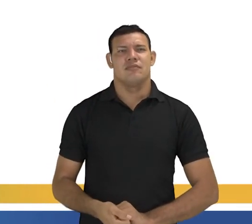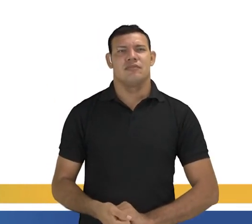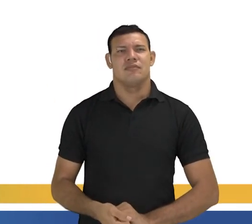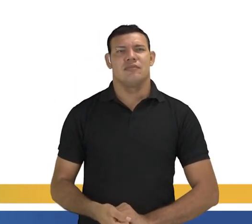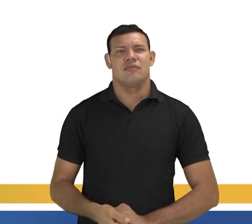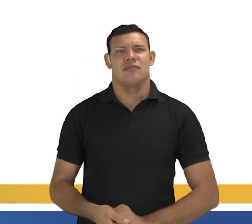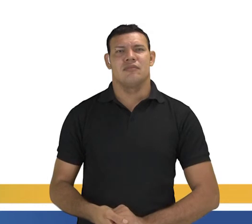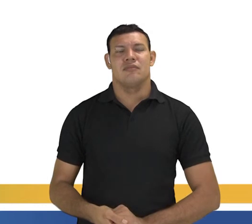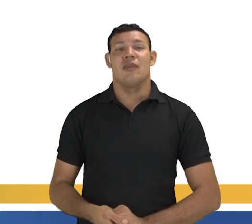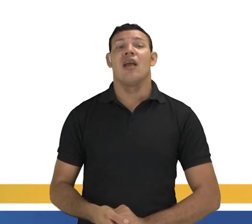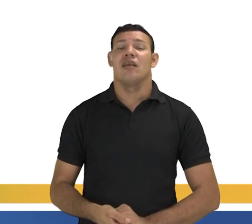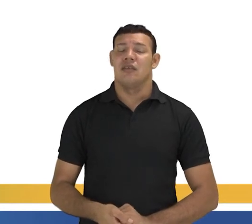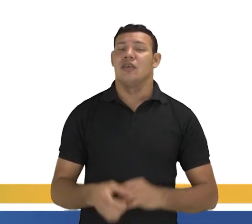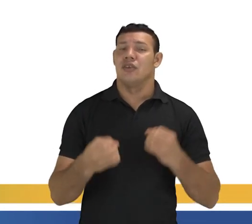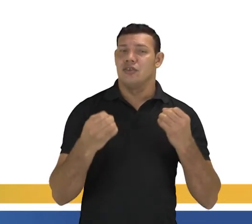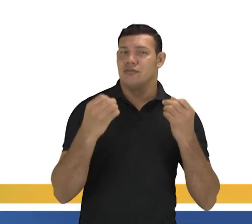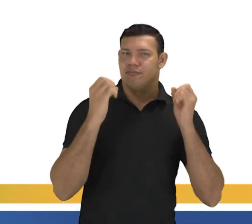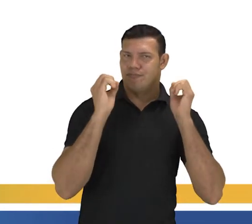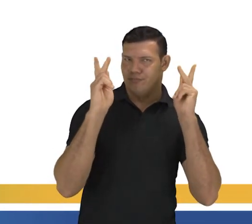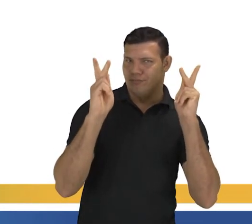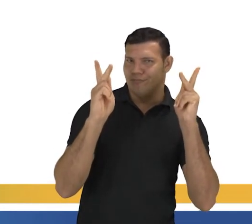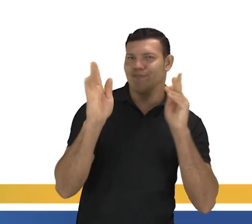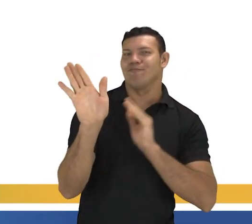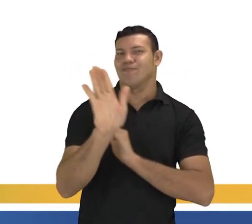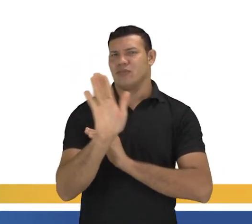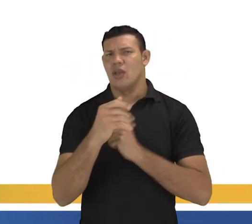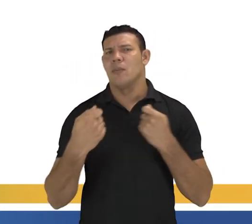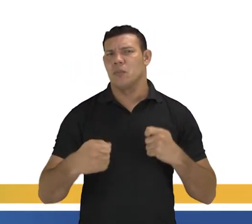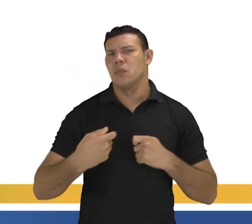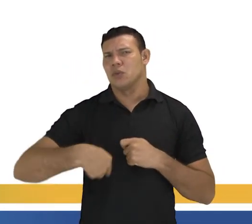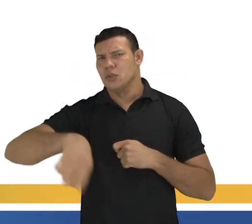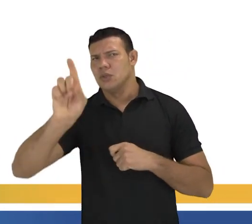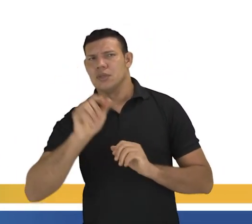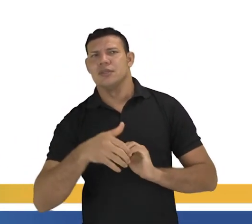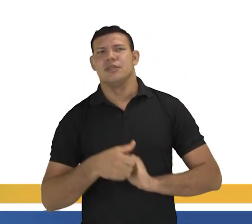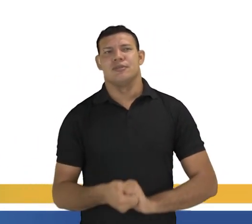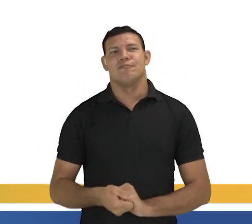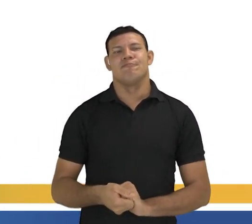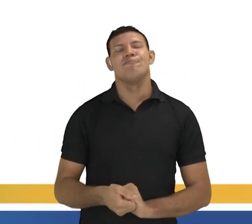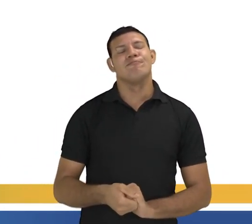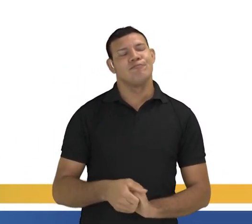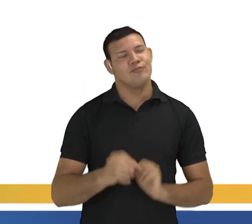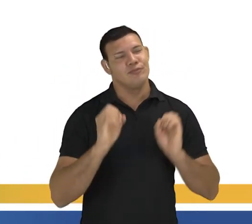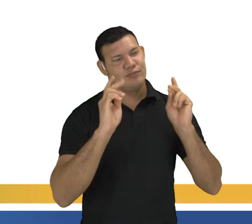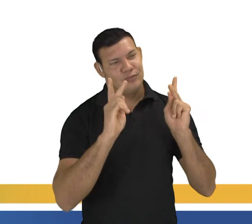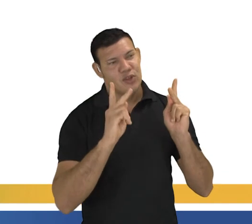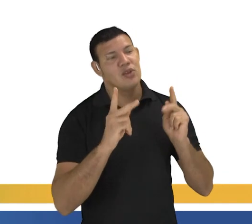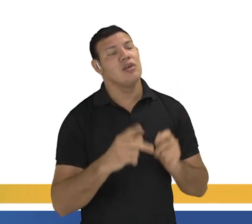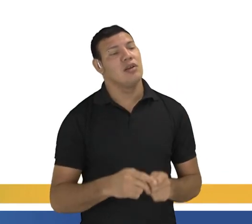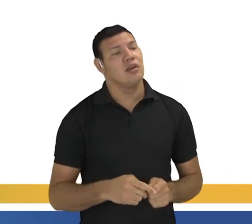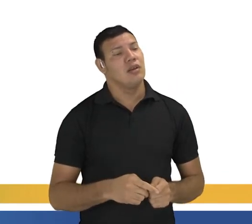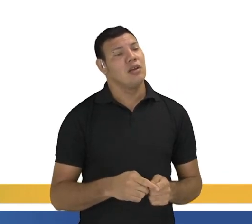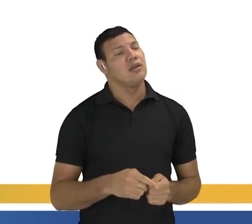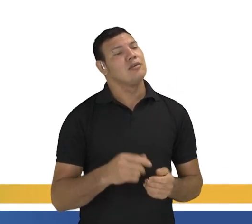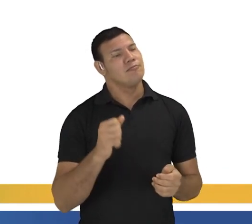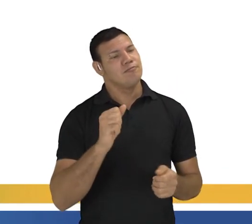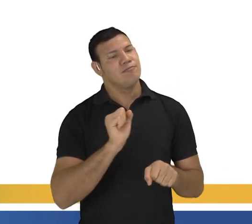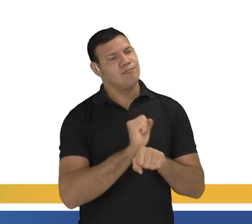qualquer maneira, preciso ir. Se cuida. Hope I bump into you again sometime. Espero que encontre com você, ou esbarre com você de